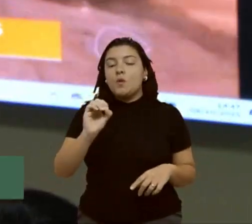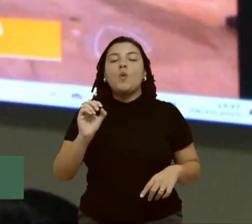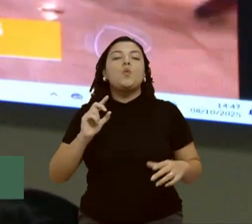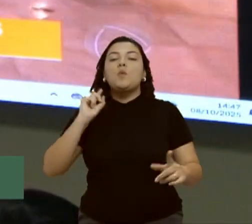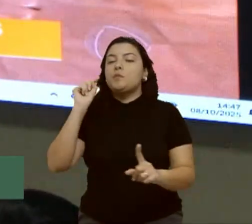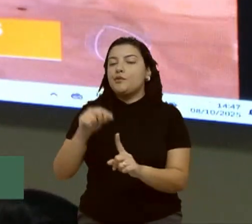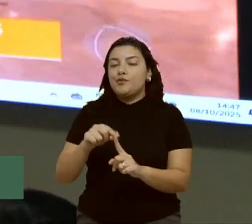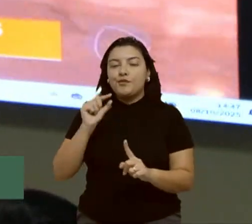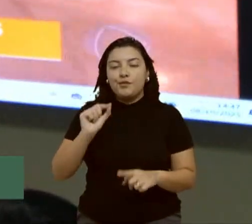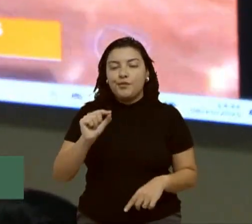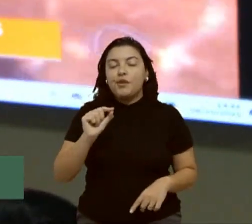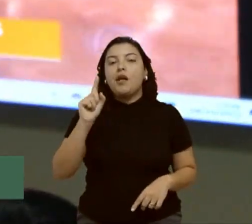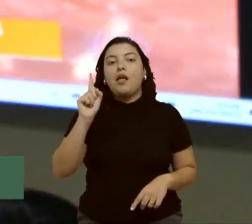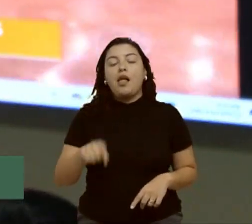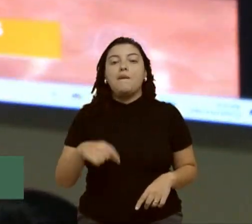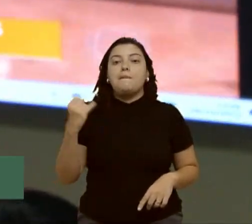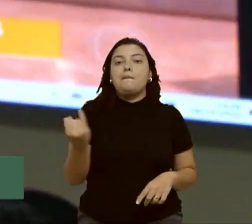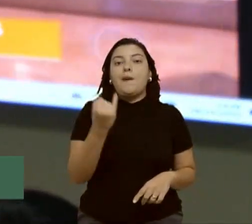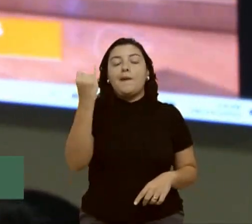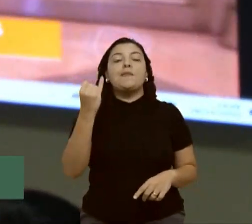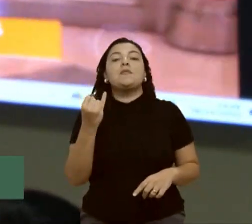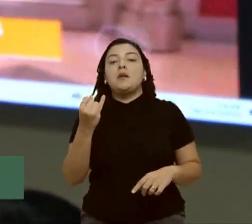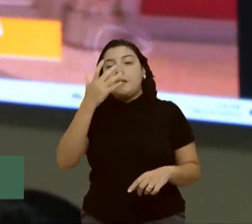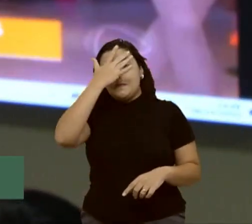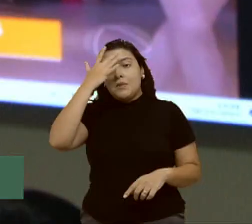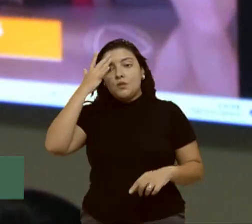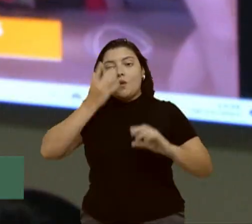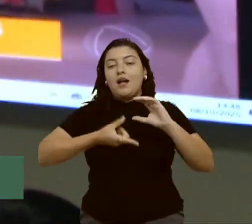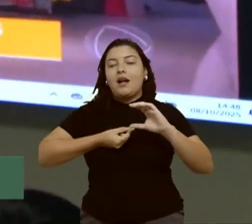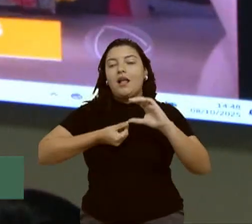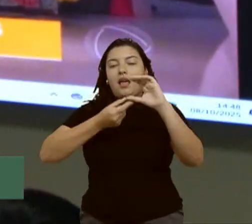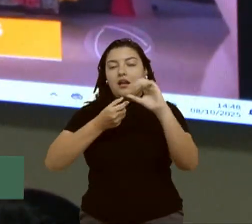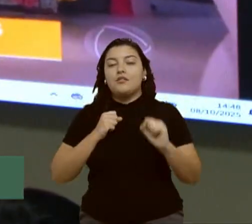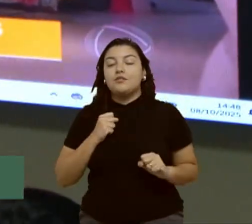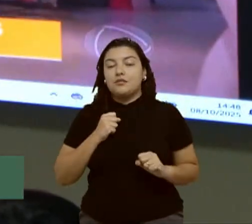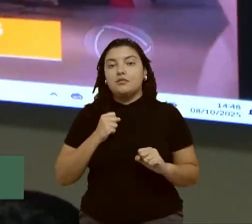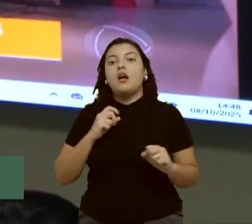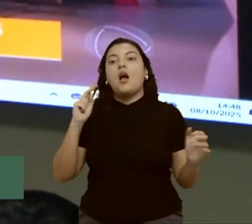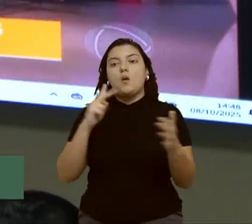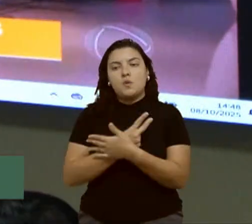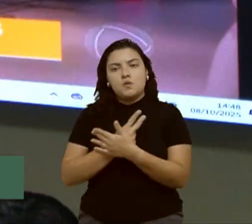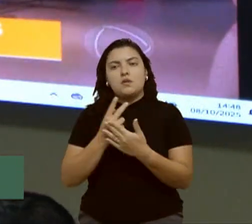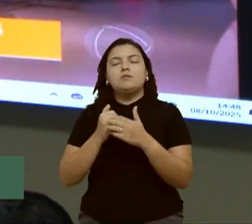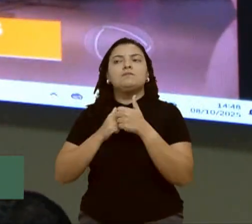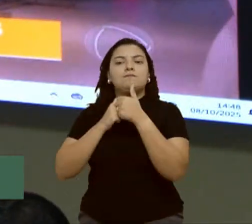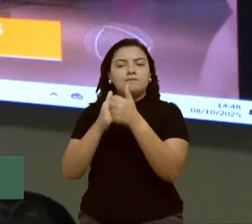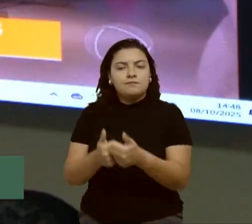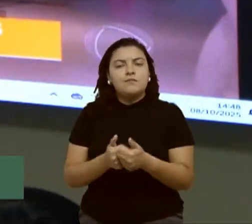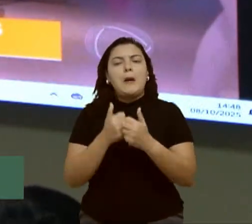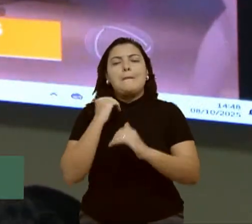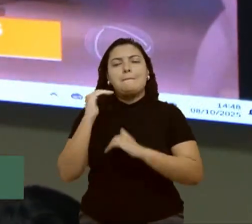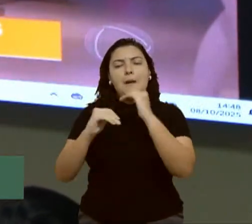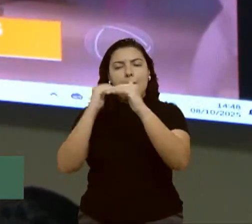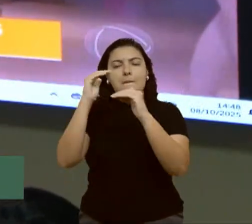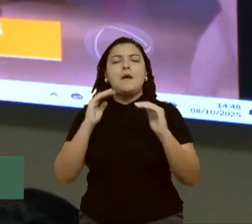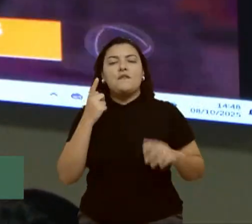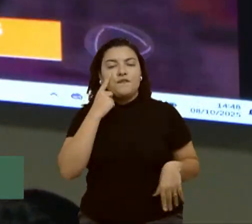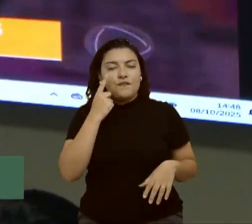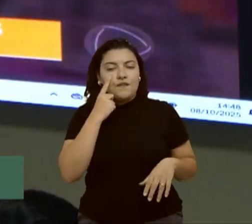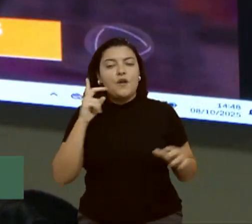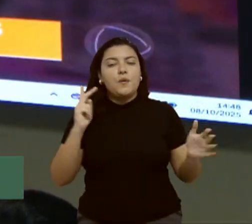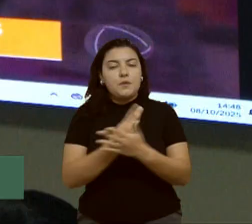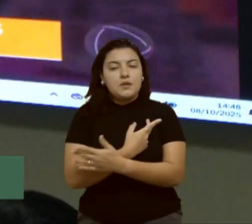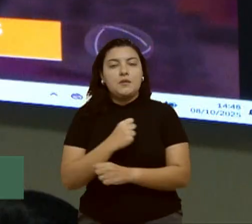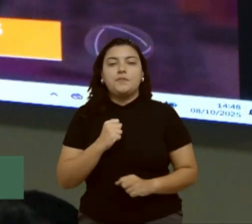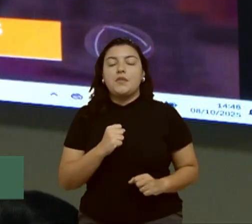movimentação é um indicativo importante para os consumidores, que devem acompanhar de perto a evolução das ofertas.